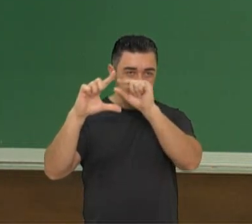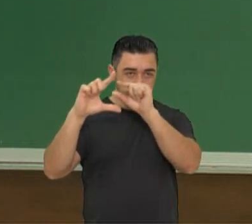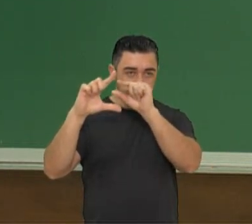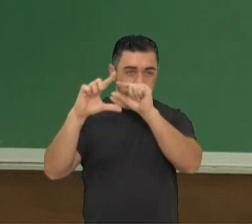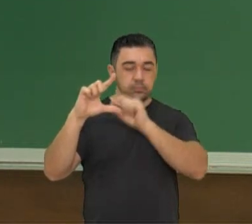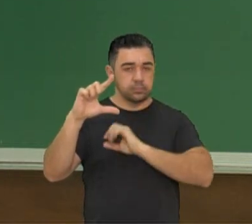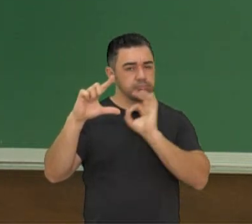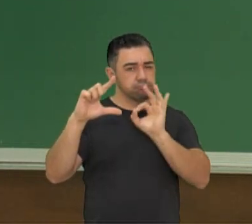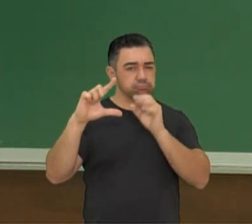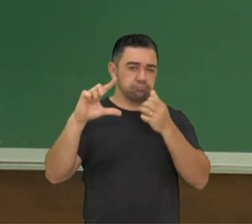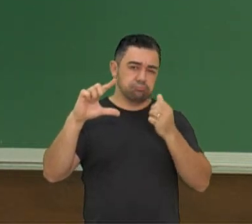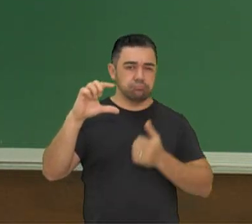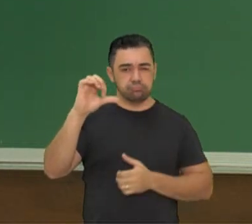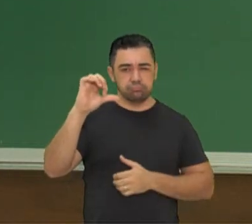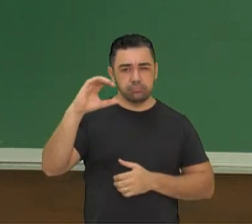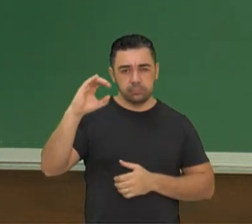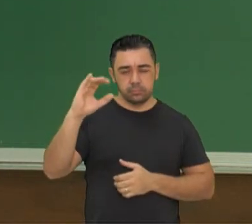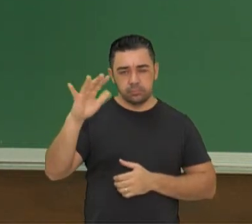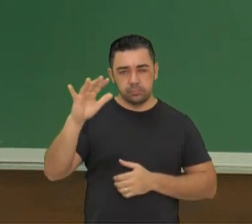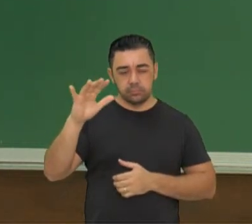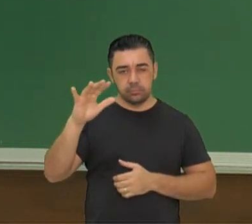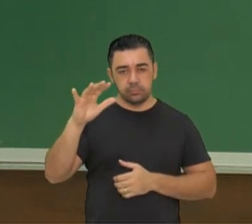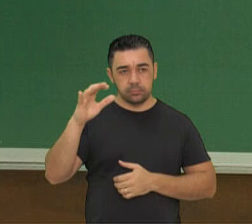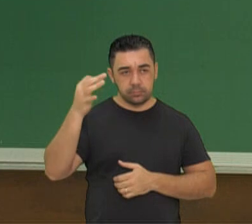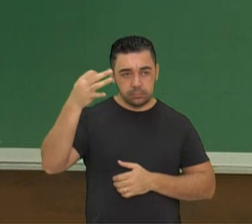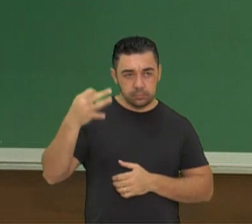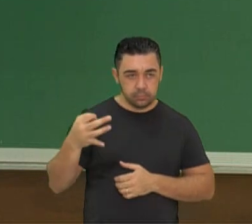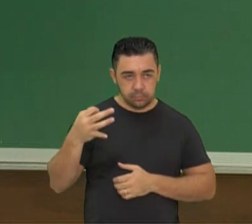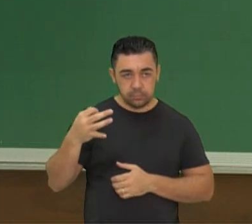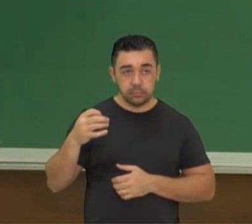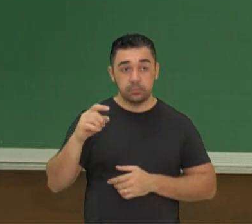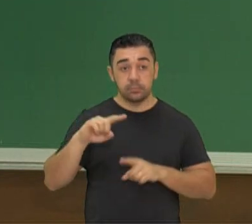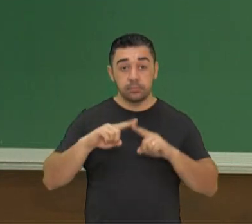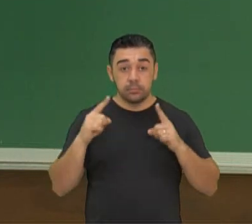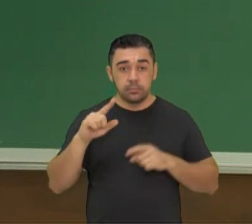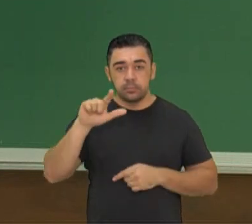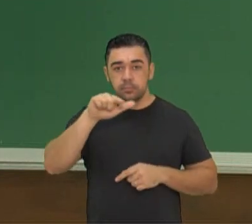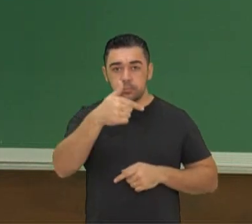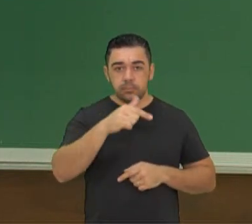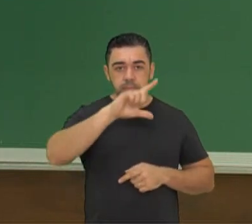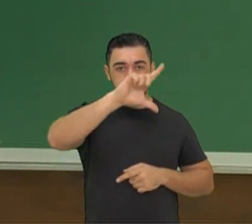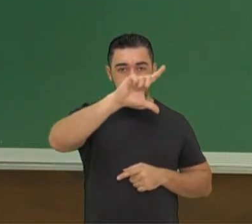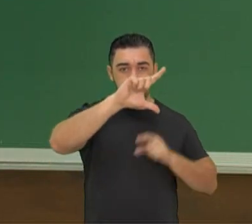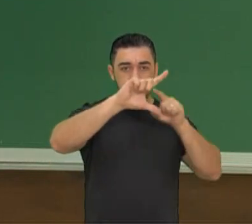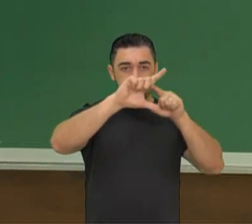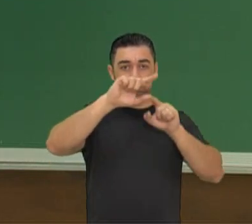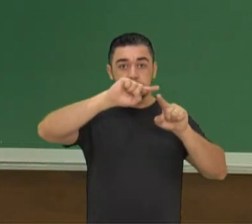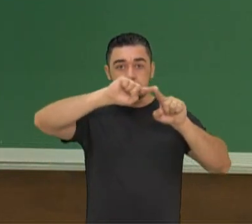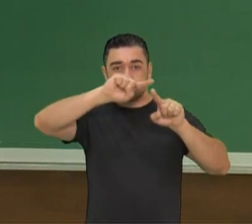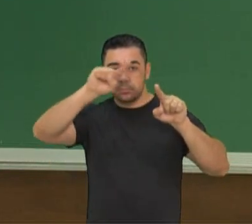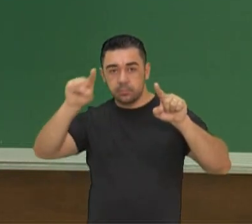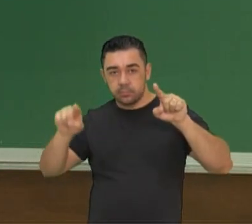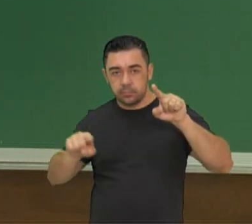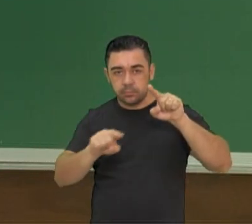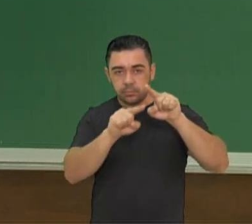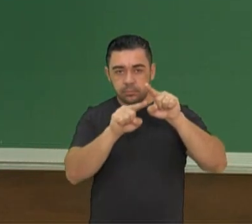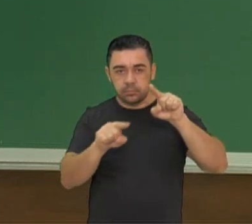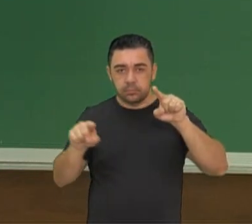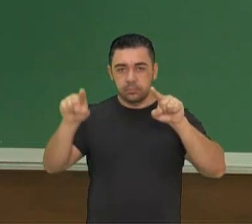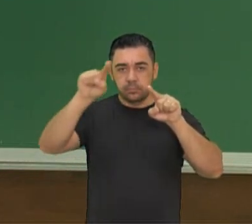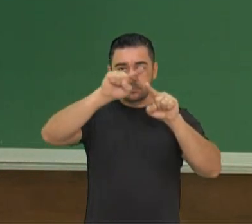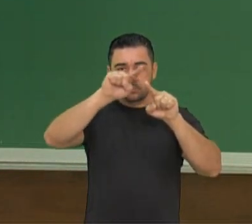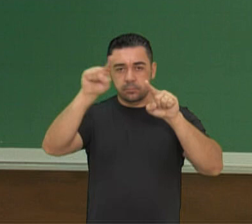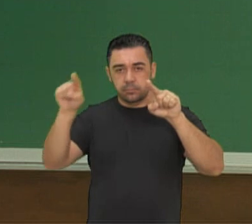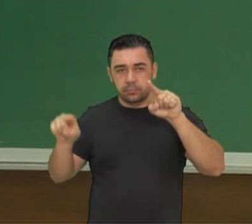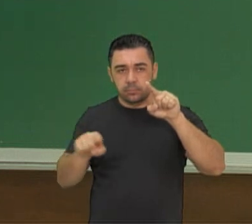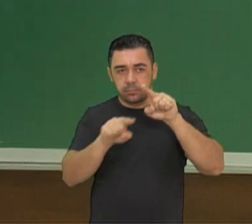Dá ali uns 90 graus, um pouco menos. Não dá para afirmar com precisão. Mas não é um ângulo de meia volta. Mas por dentro, o que você